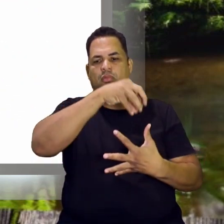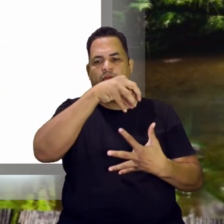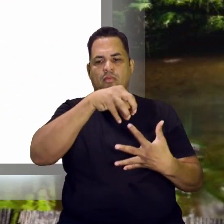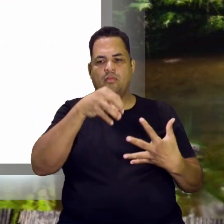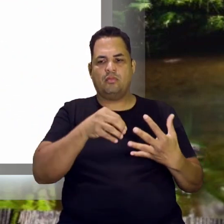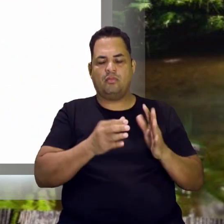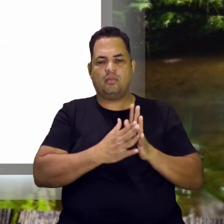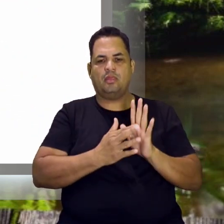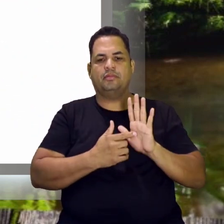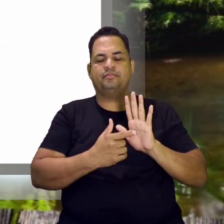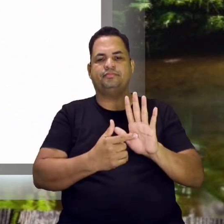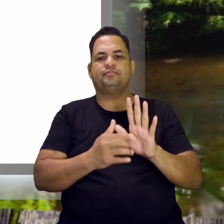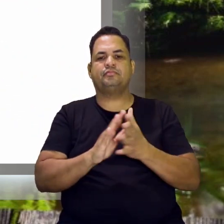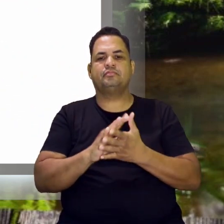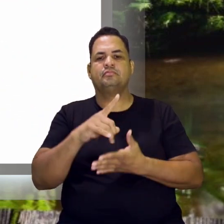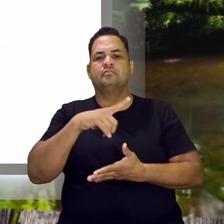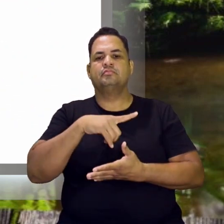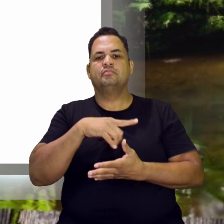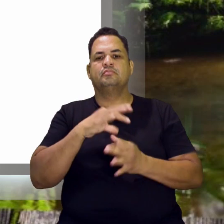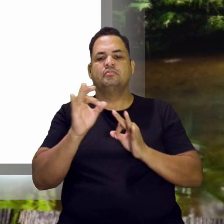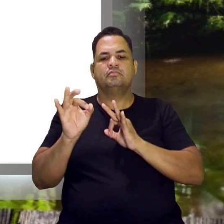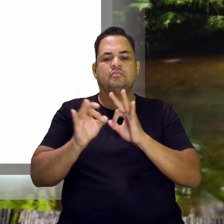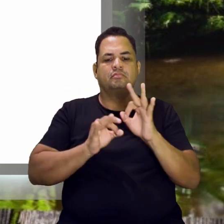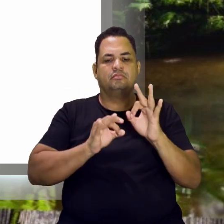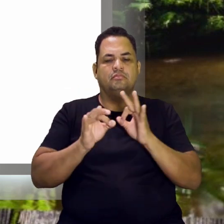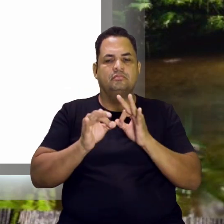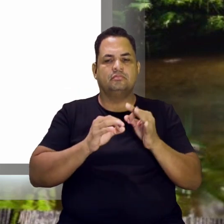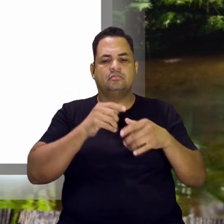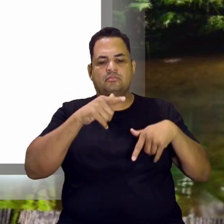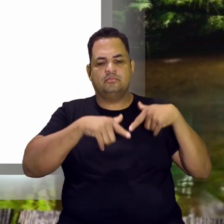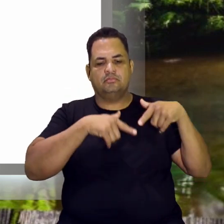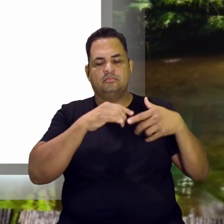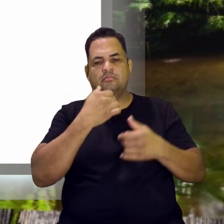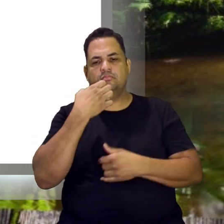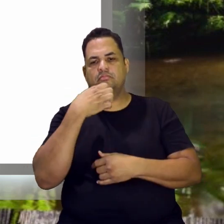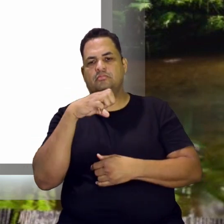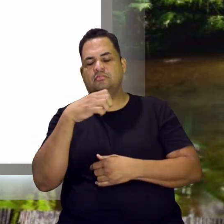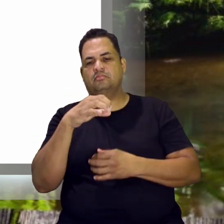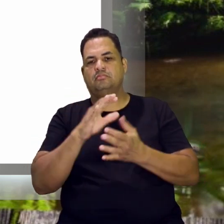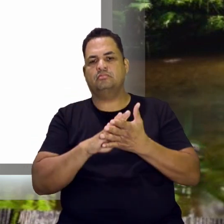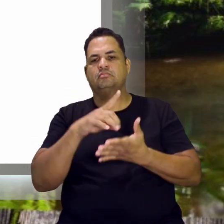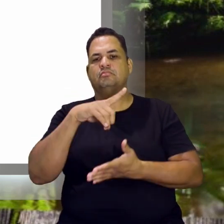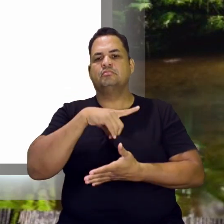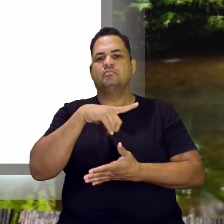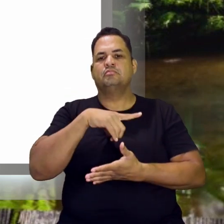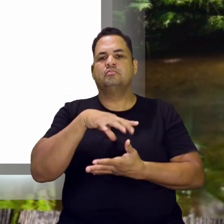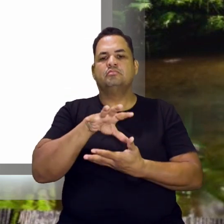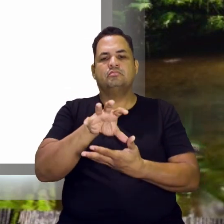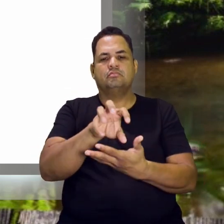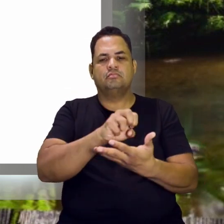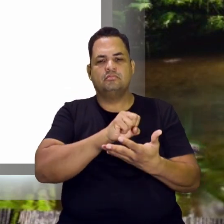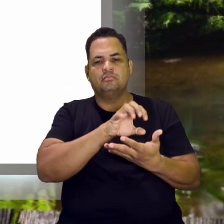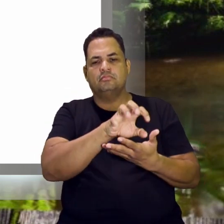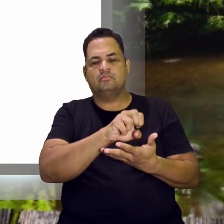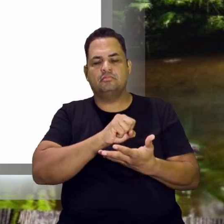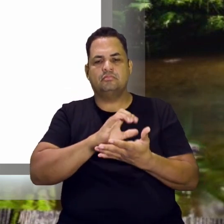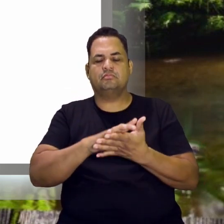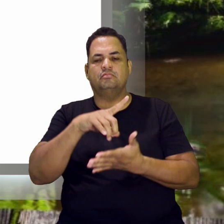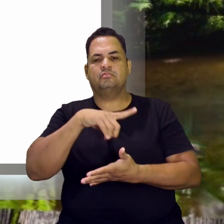cada representante, você tem uma forma de produção de energia, você tem a forma de obtenção de